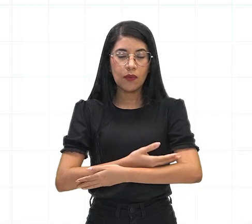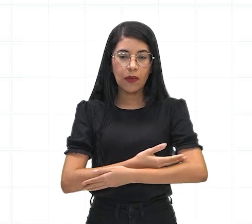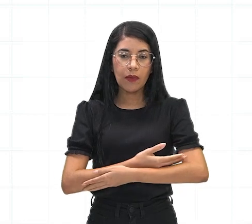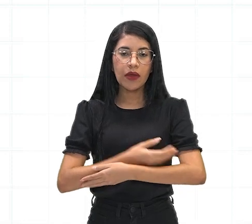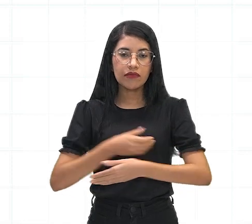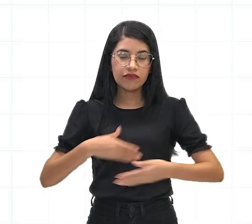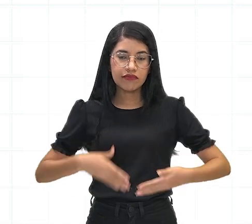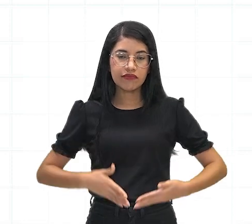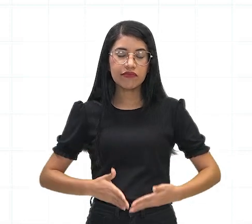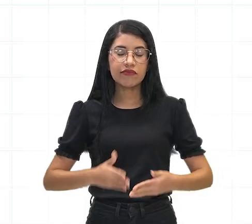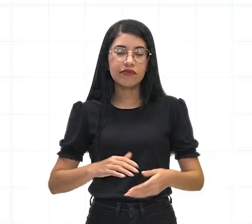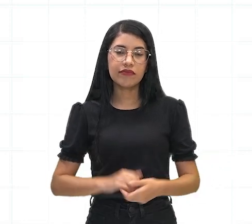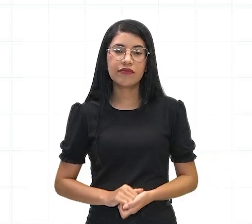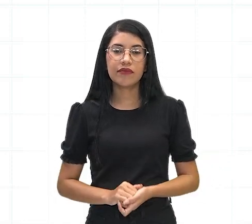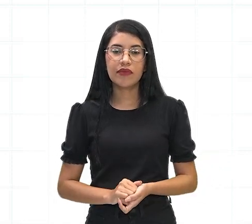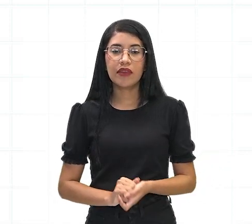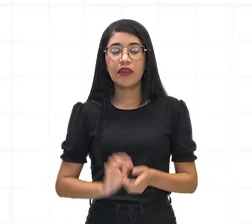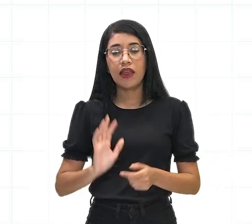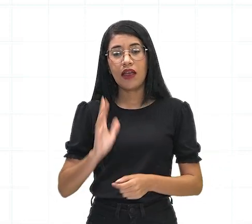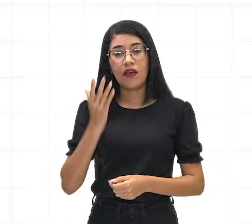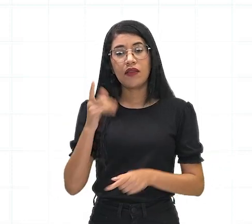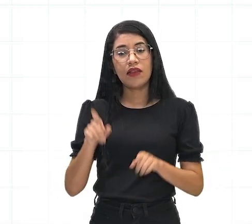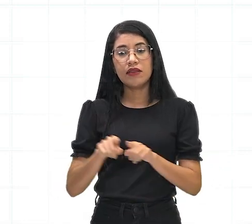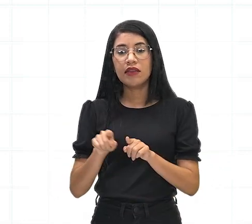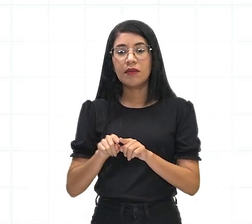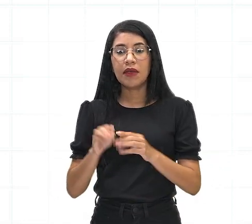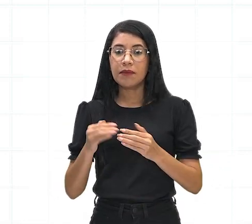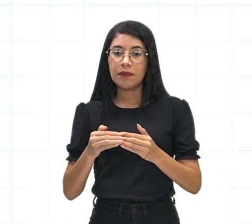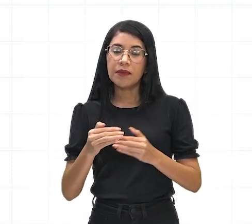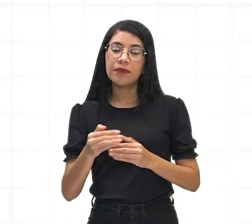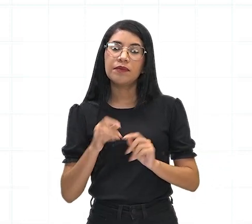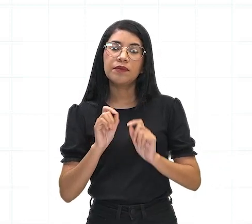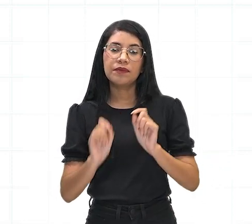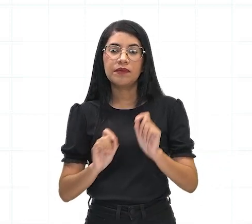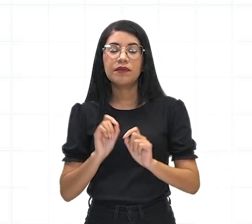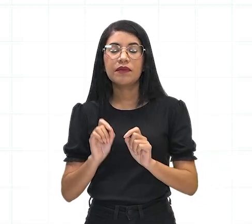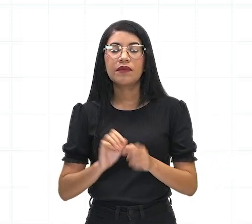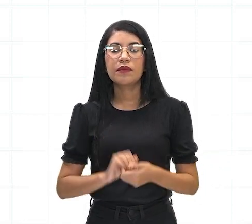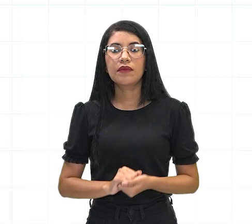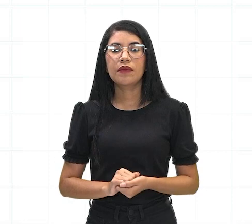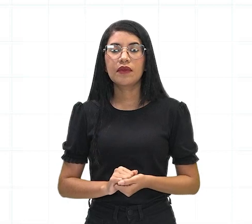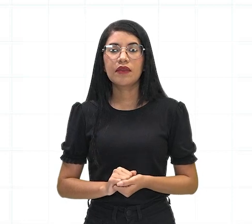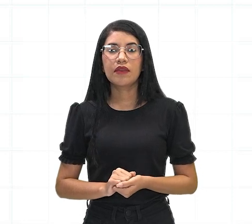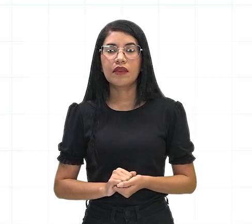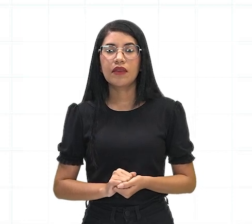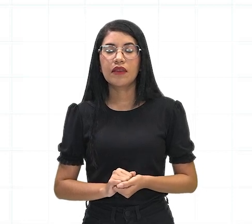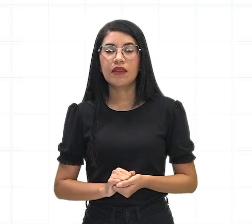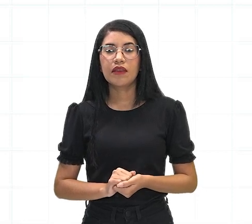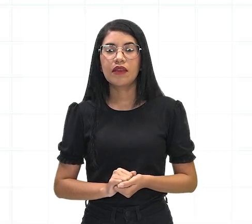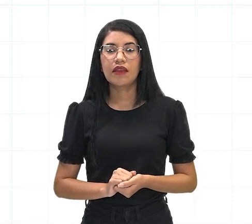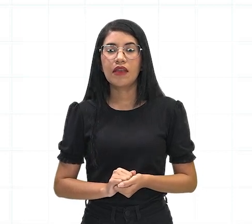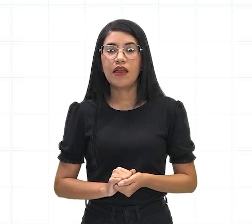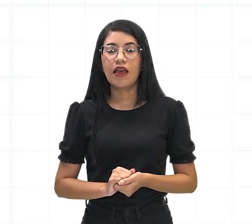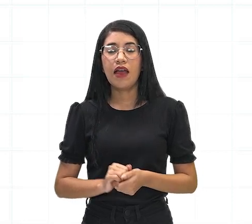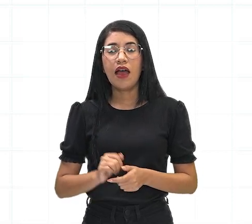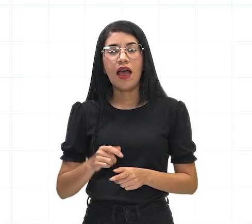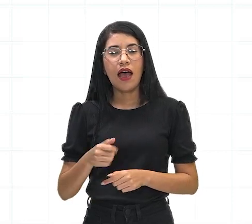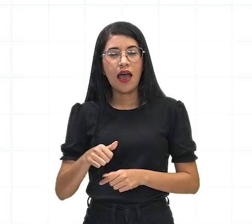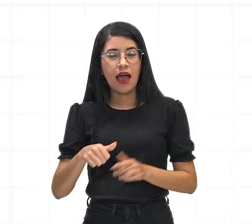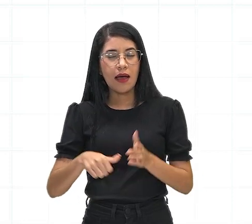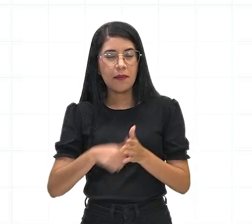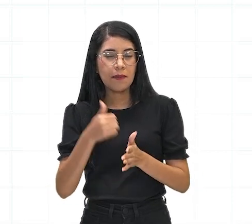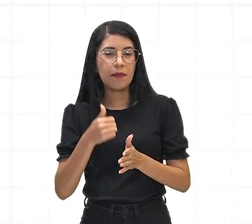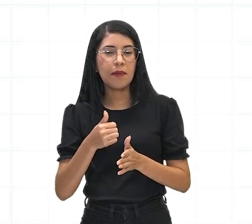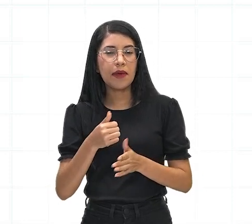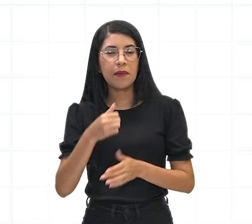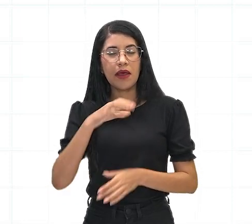bebezinho. Então, vai ocorrer também, a partir da secreção desses hormônios, a primeira menstruação,